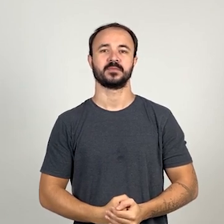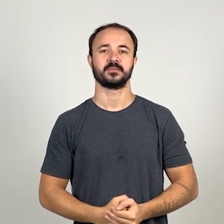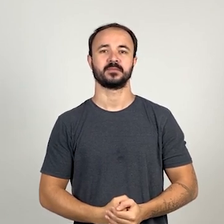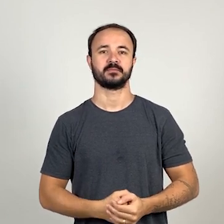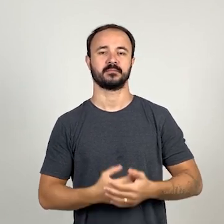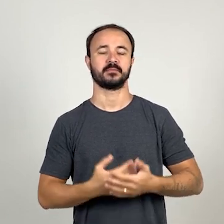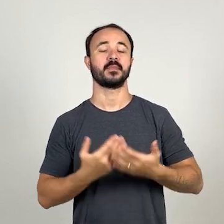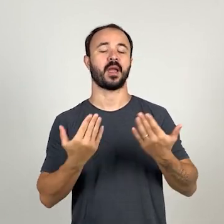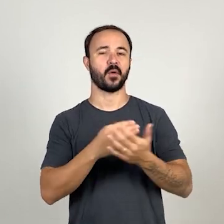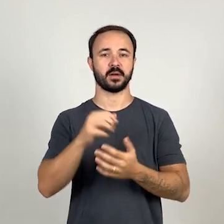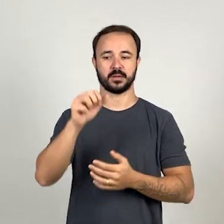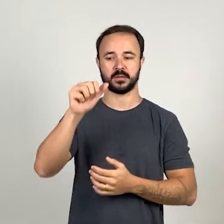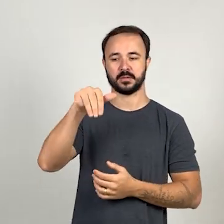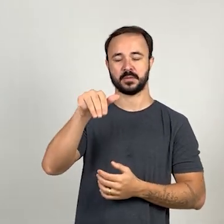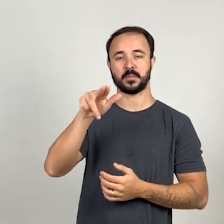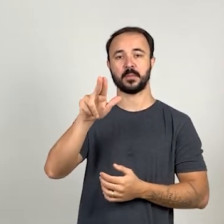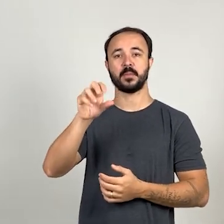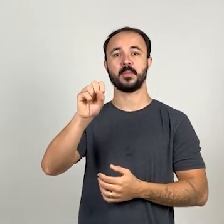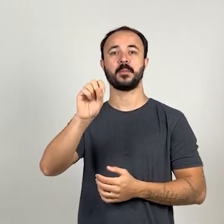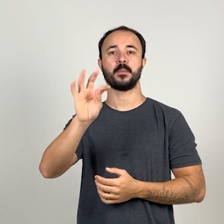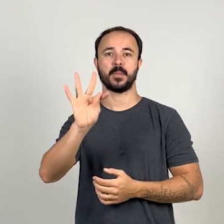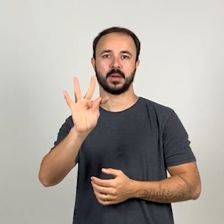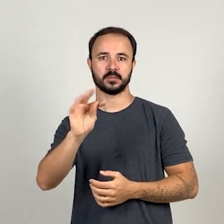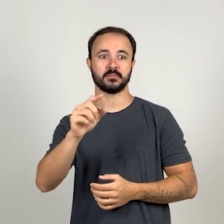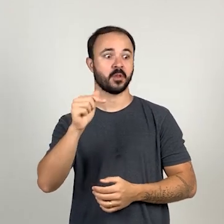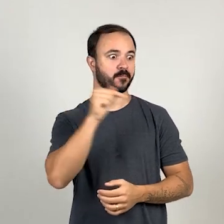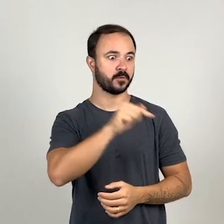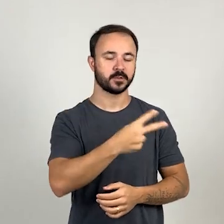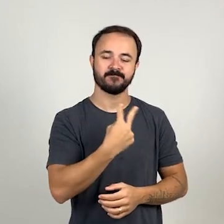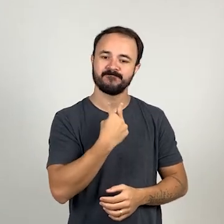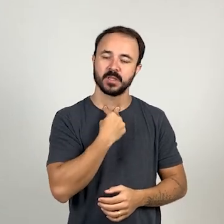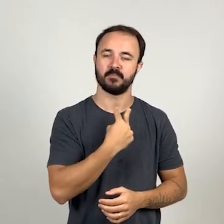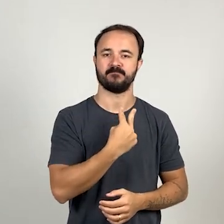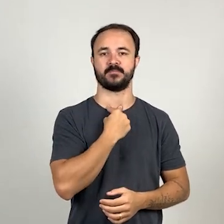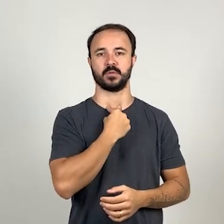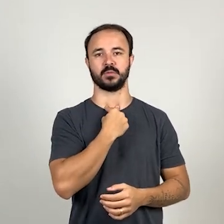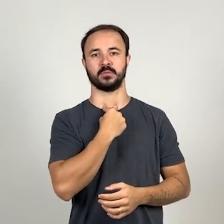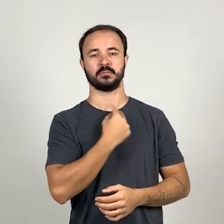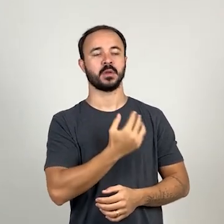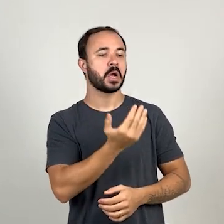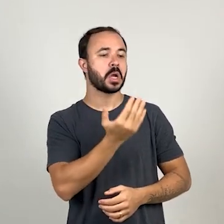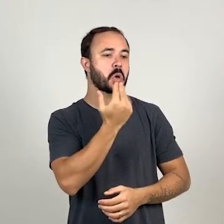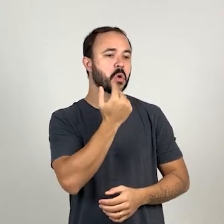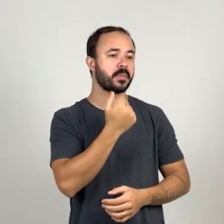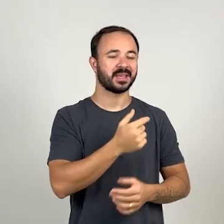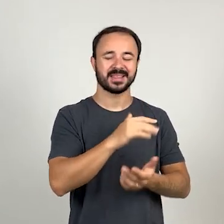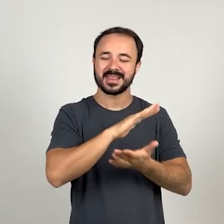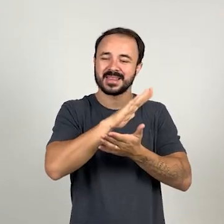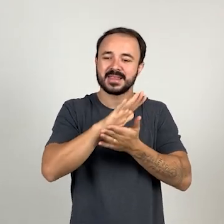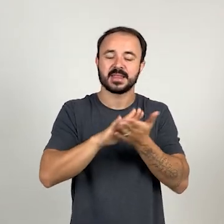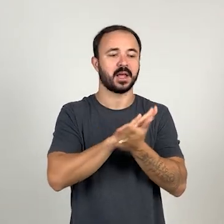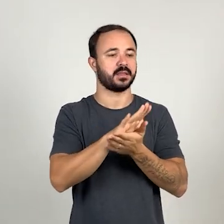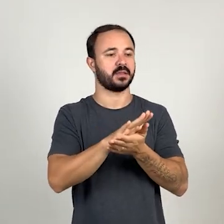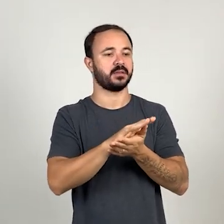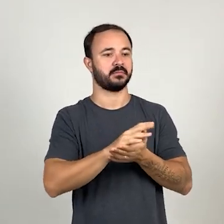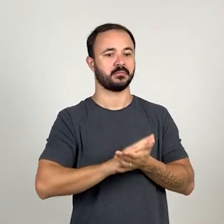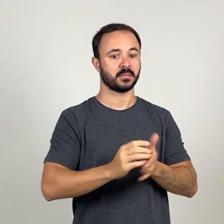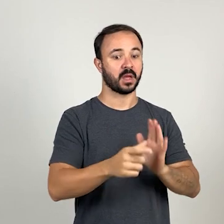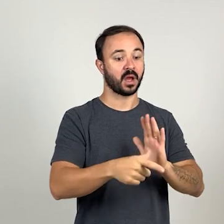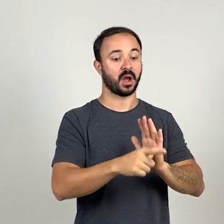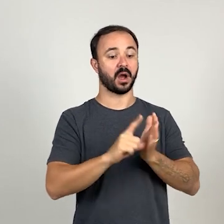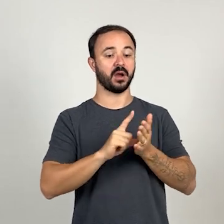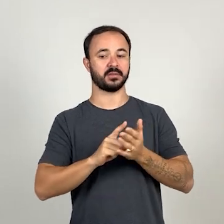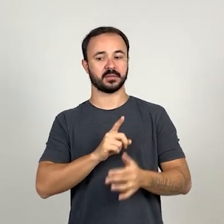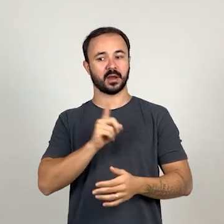blood test. It's not allowed. Você não deve comer anything before the blood test. Nada, você não deve